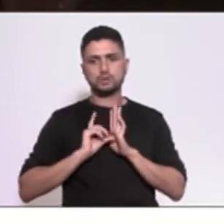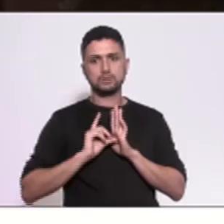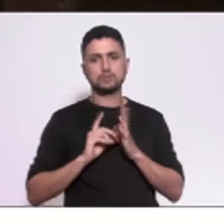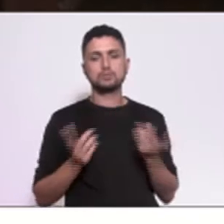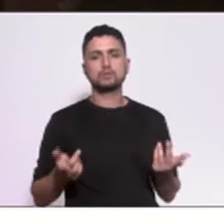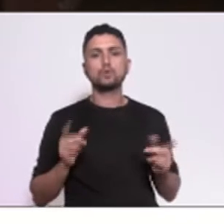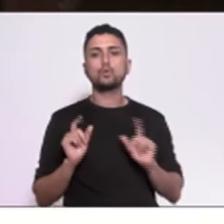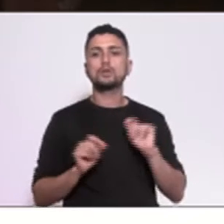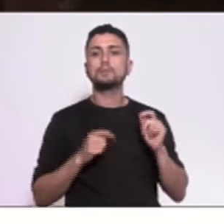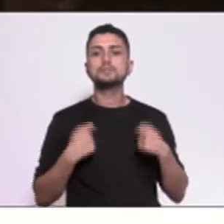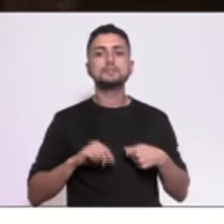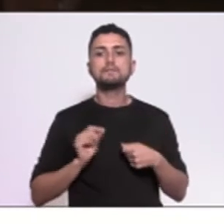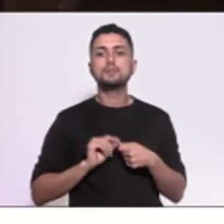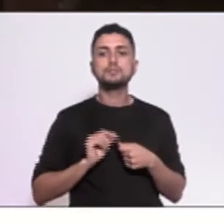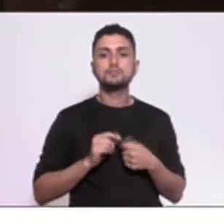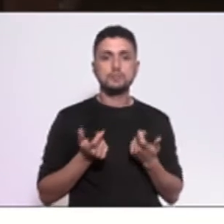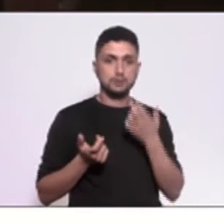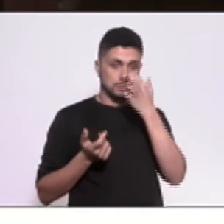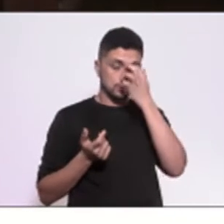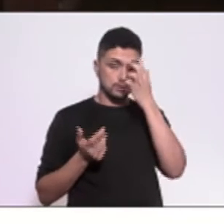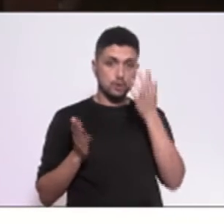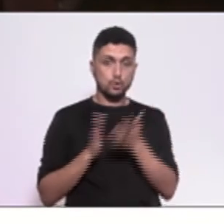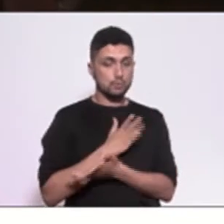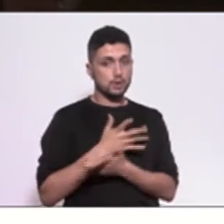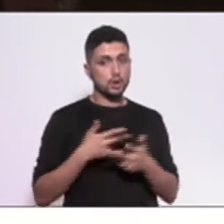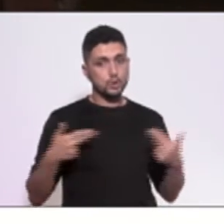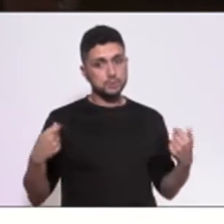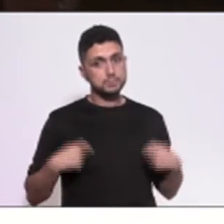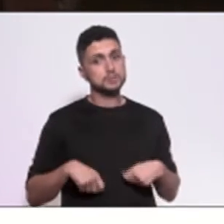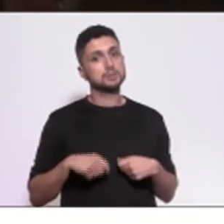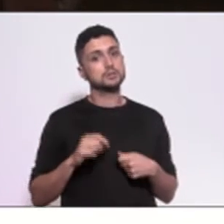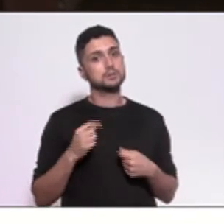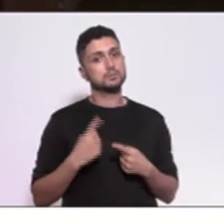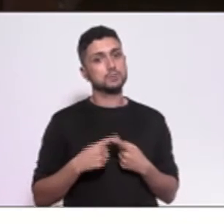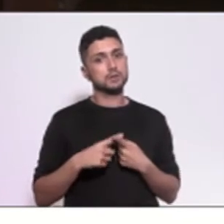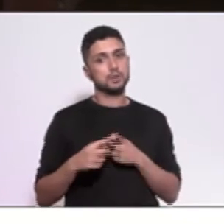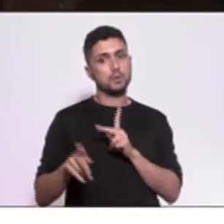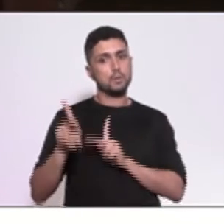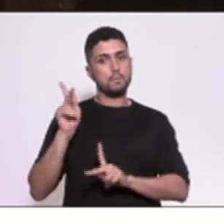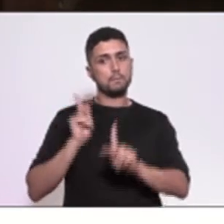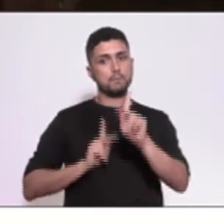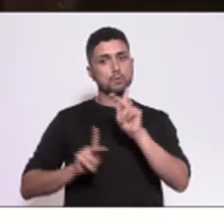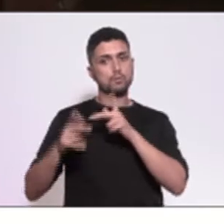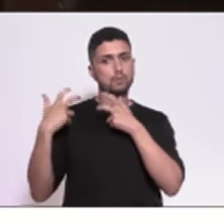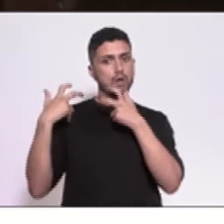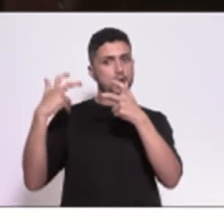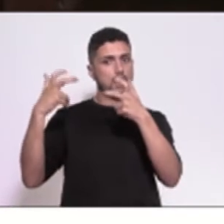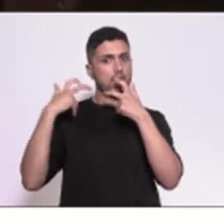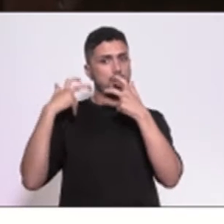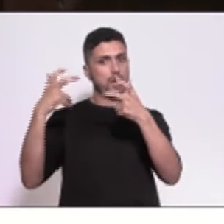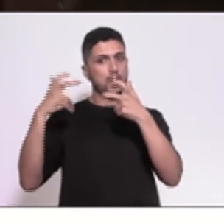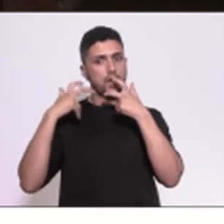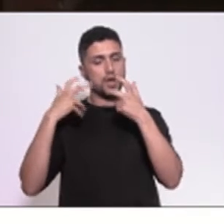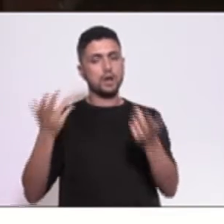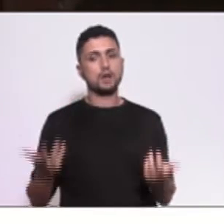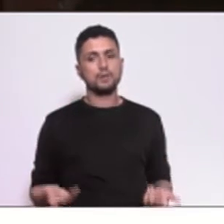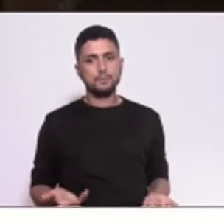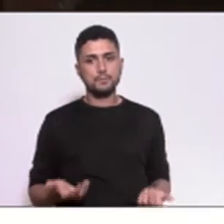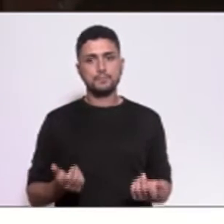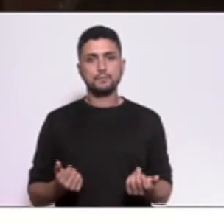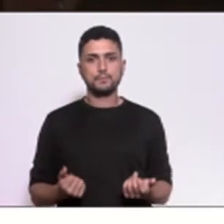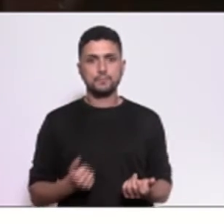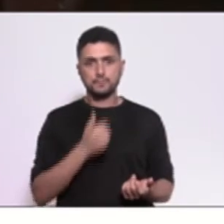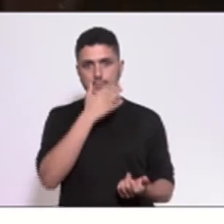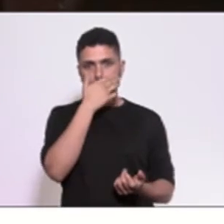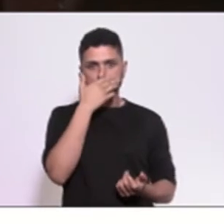que tem que ser feito então? Alguma coisa tem que ser feita. O clamor do povo e o nosso clamor é bem evidente numa hora